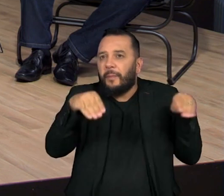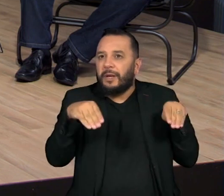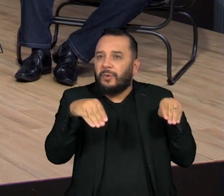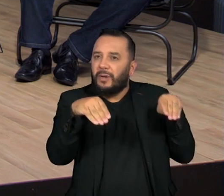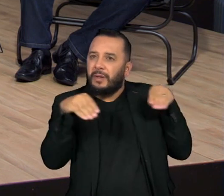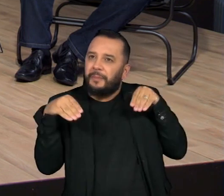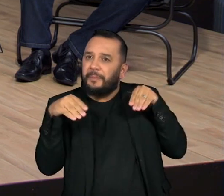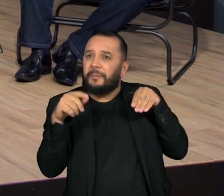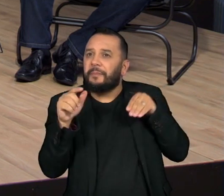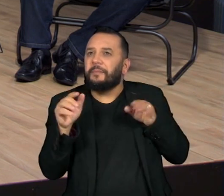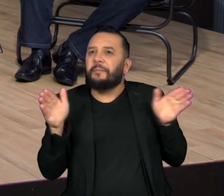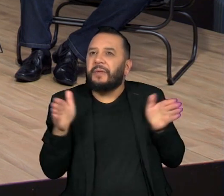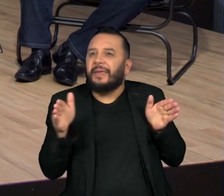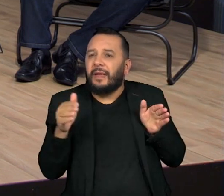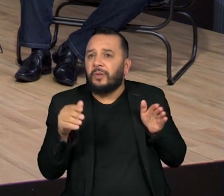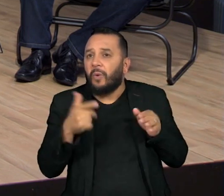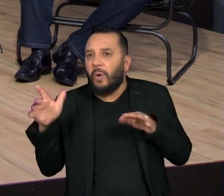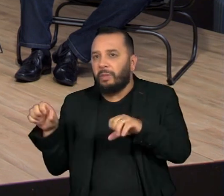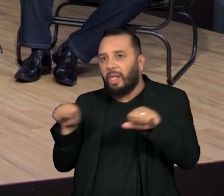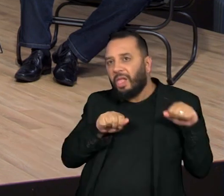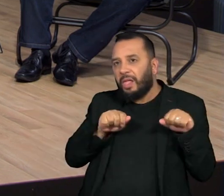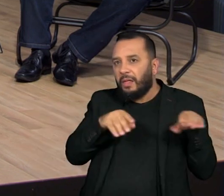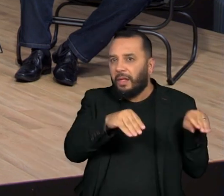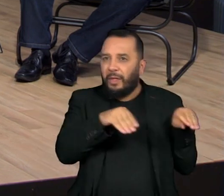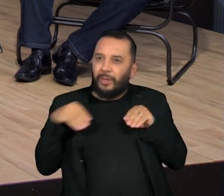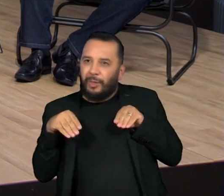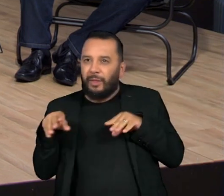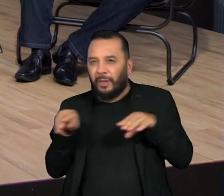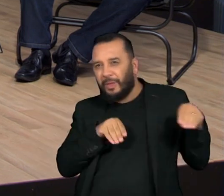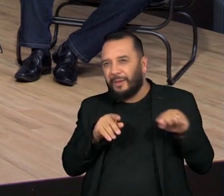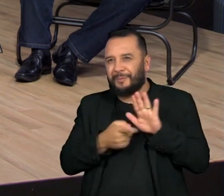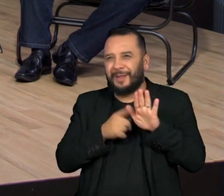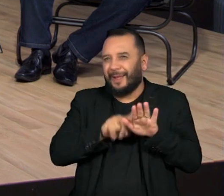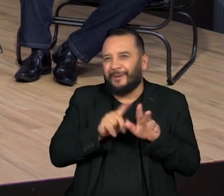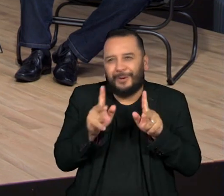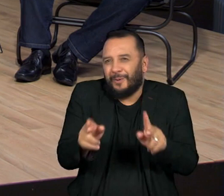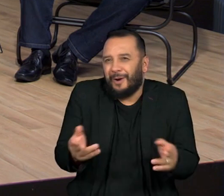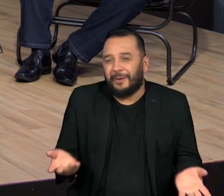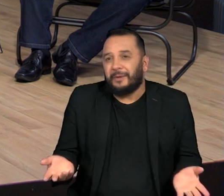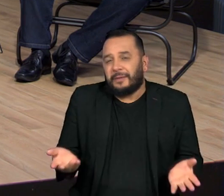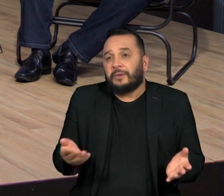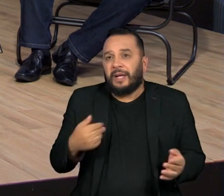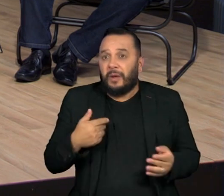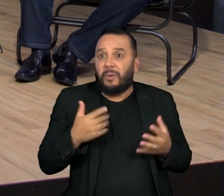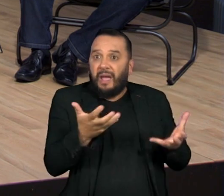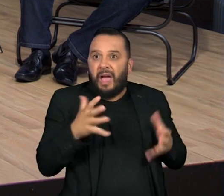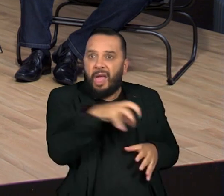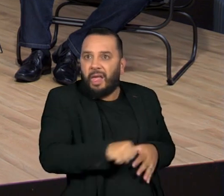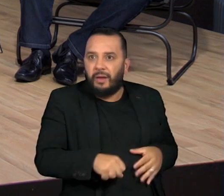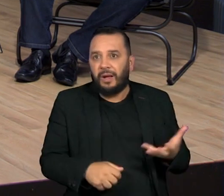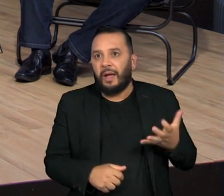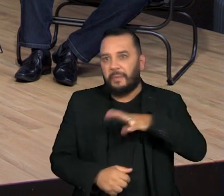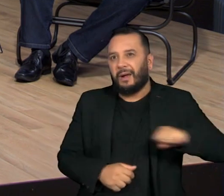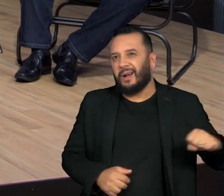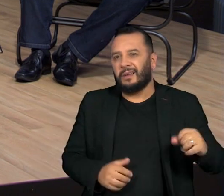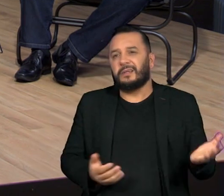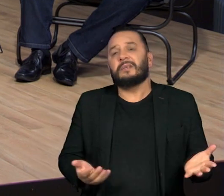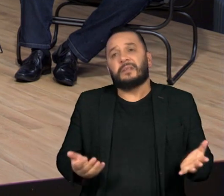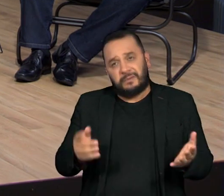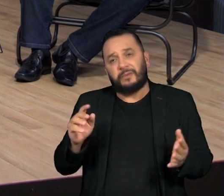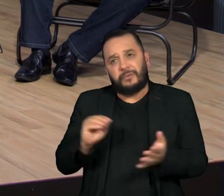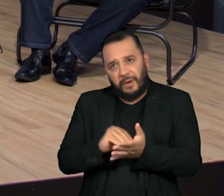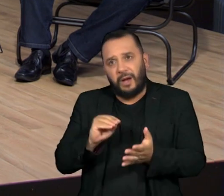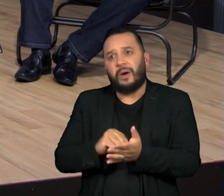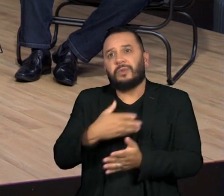em todas os pontos de uma grande administração social. Estamos enfrentando também o